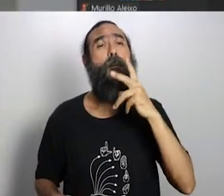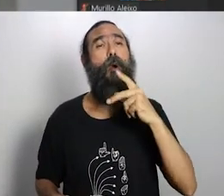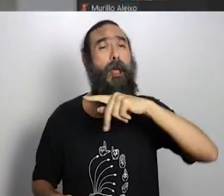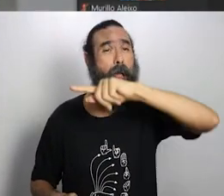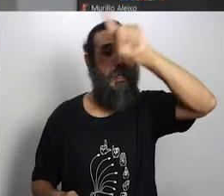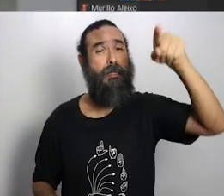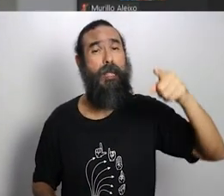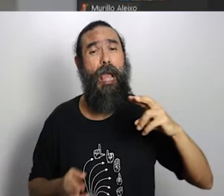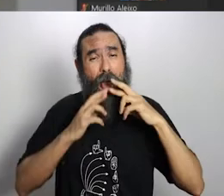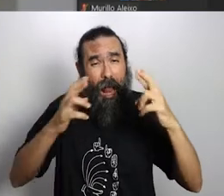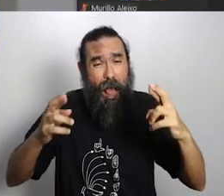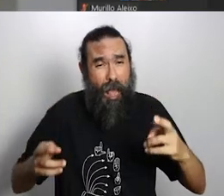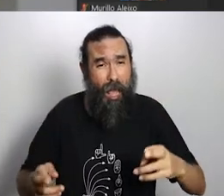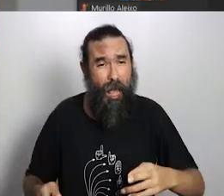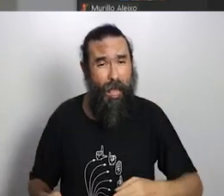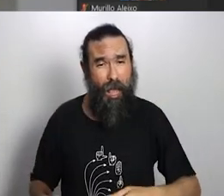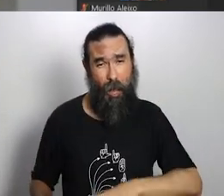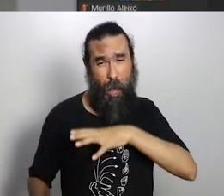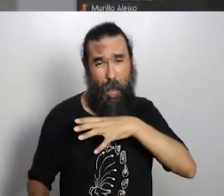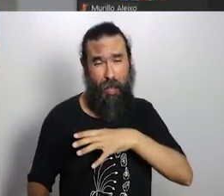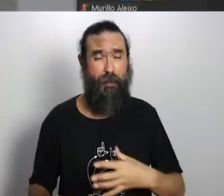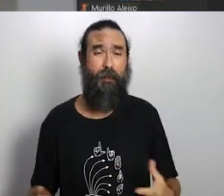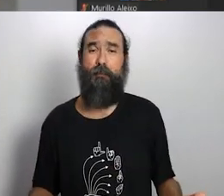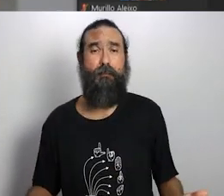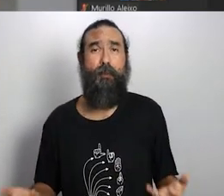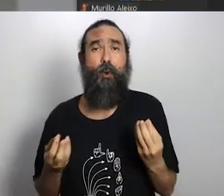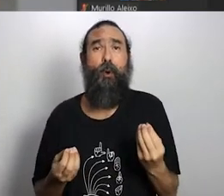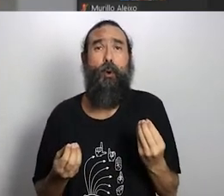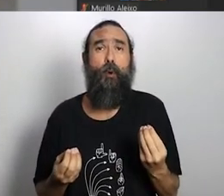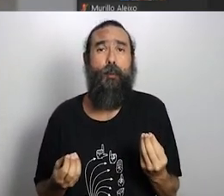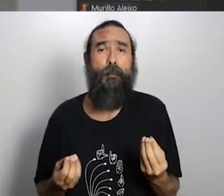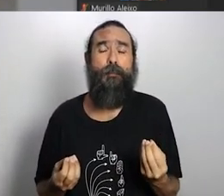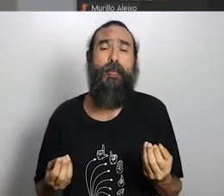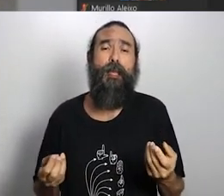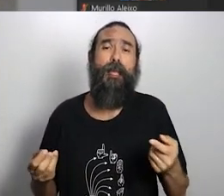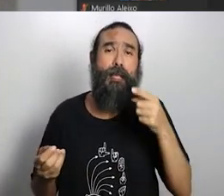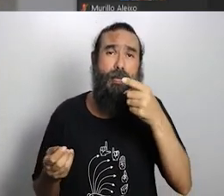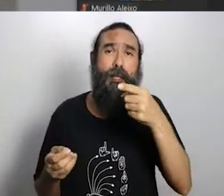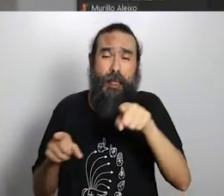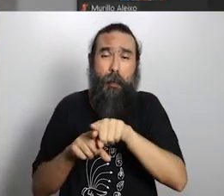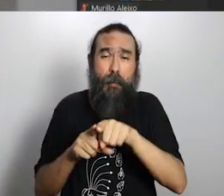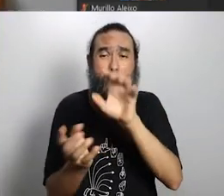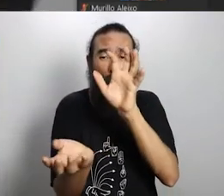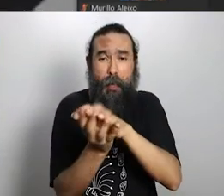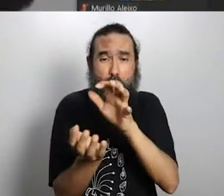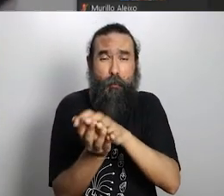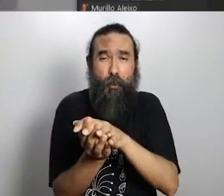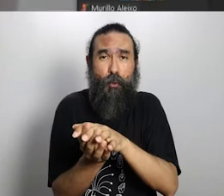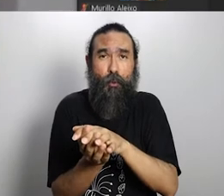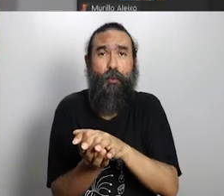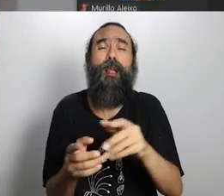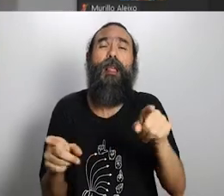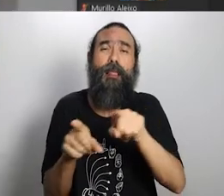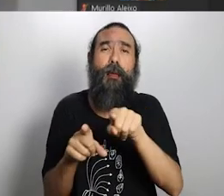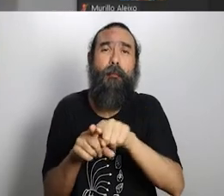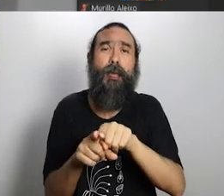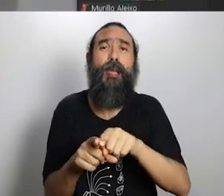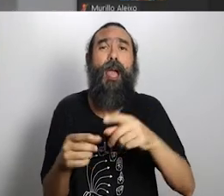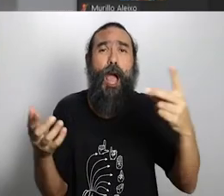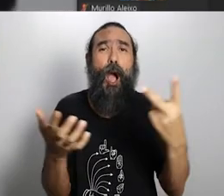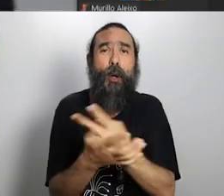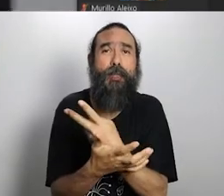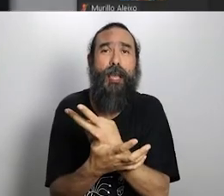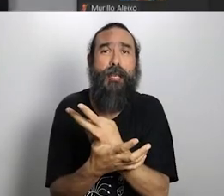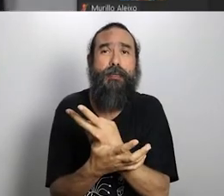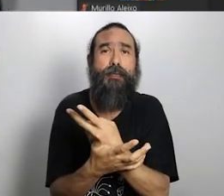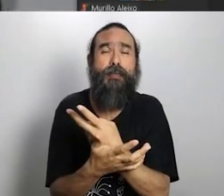é tratado, eu acho que isso reflete a maneira com que essa visão sobre a cultura popular do